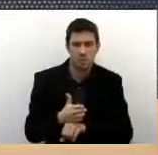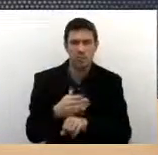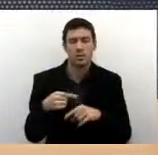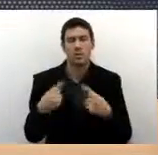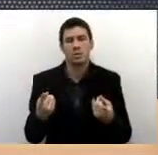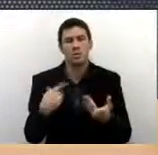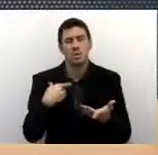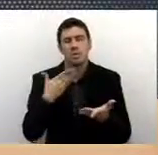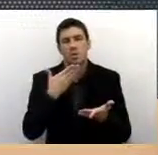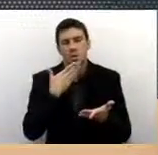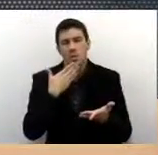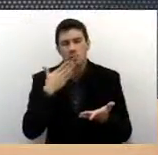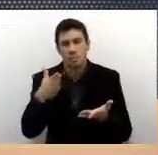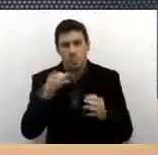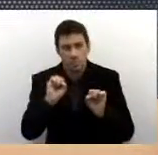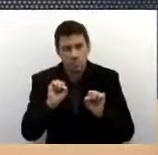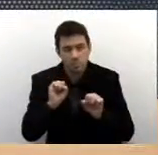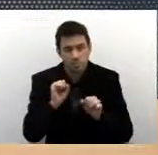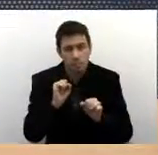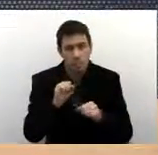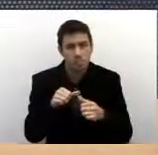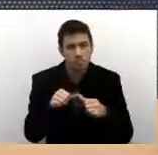Vereador,